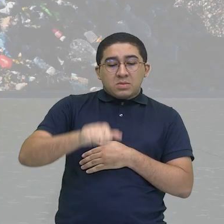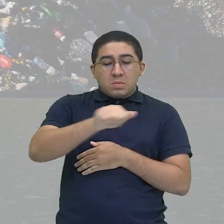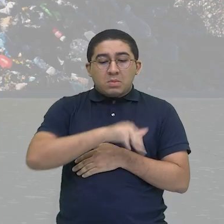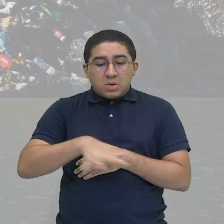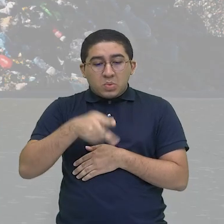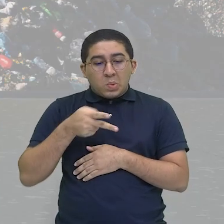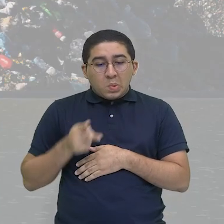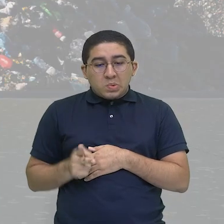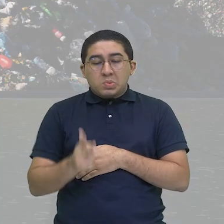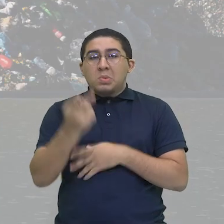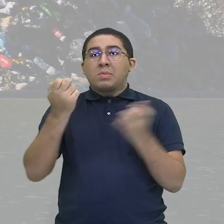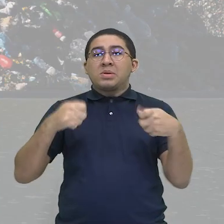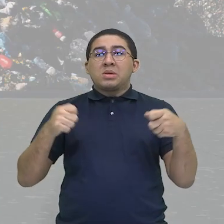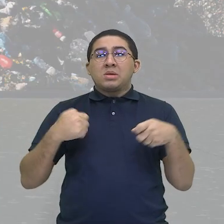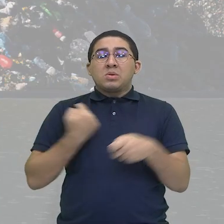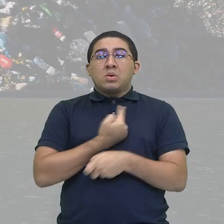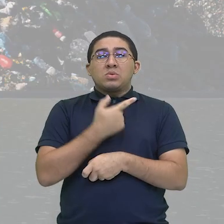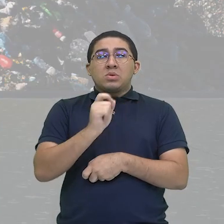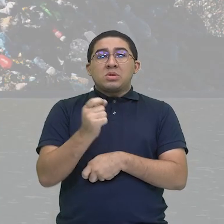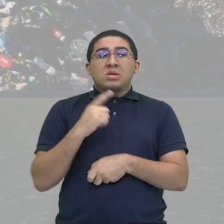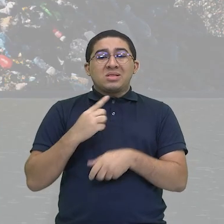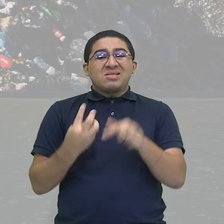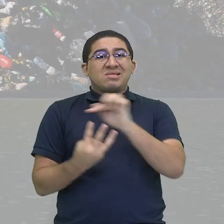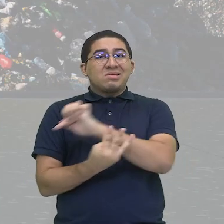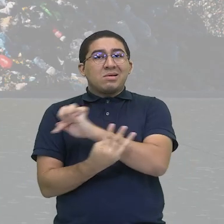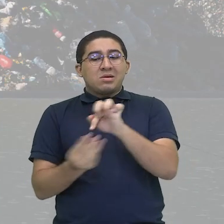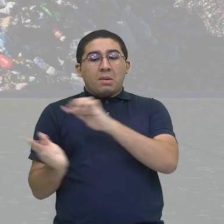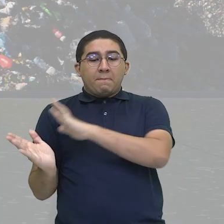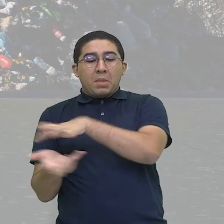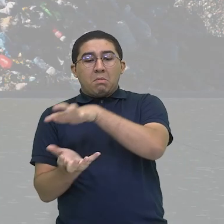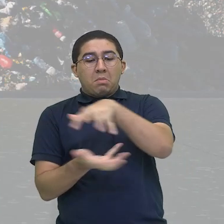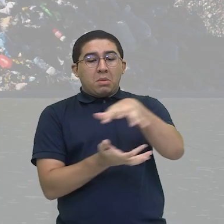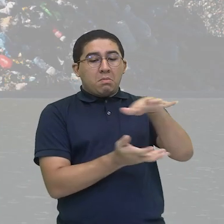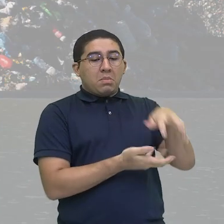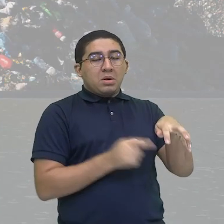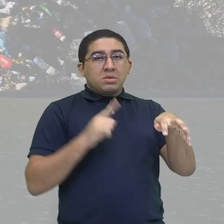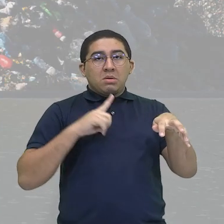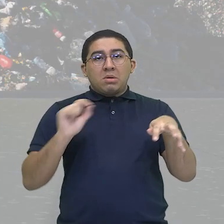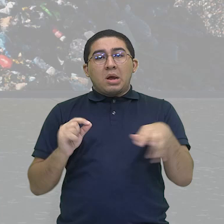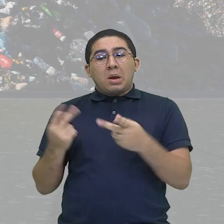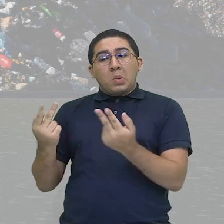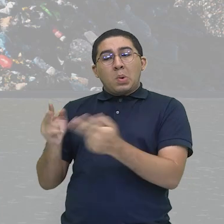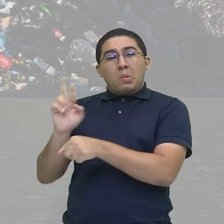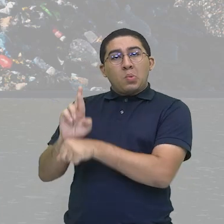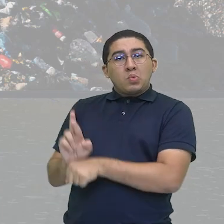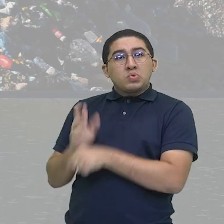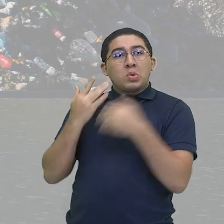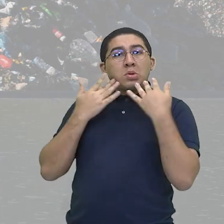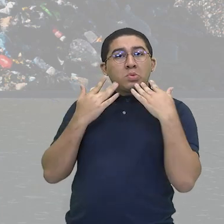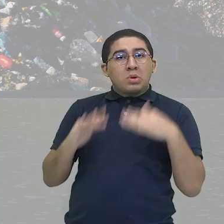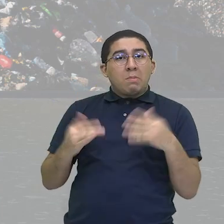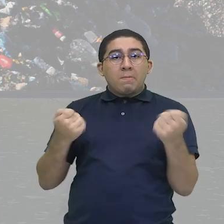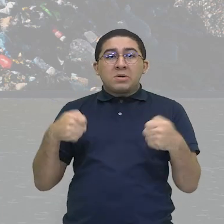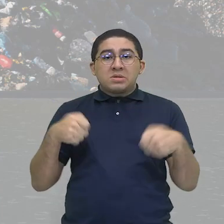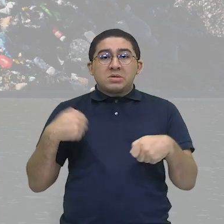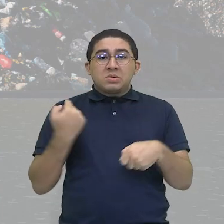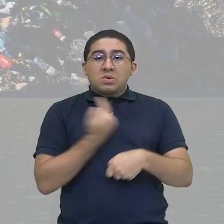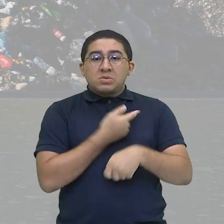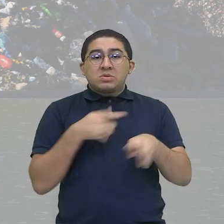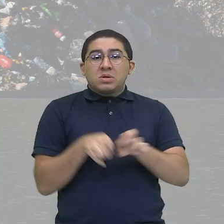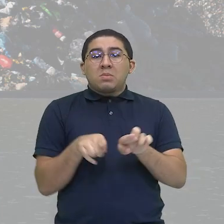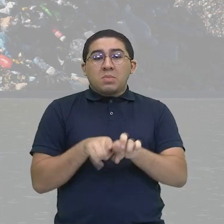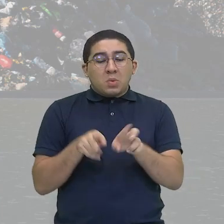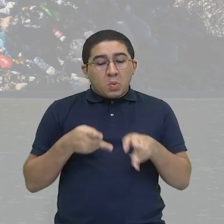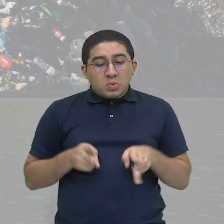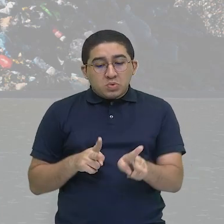assim, precisaremos de 3 planetas para proporcionar os recursos naturais necessários e manter